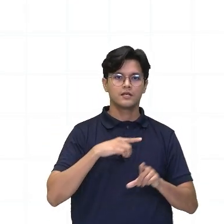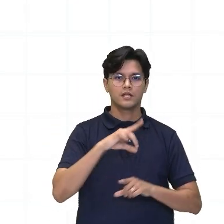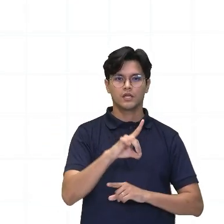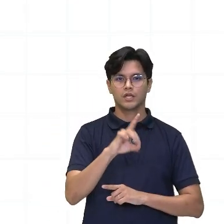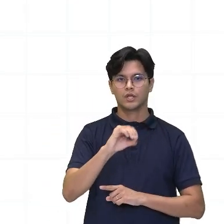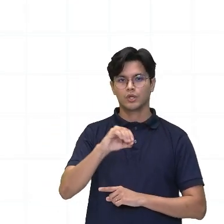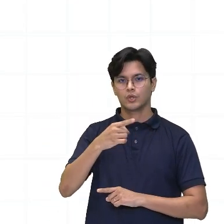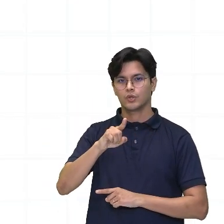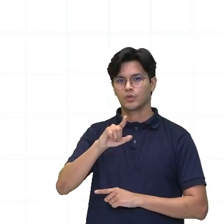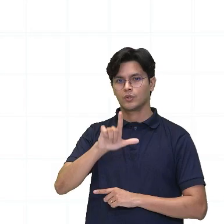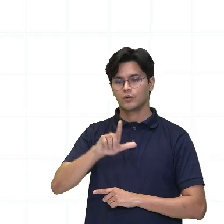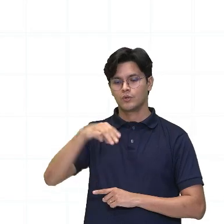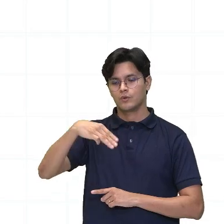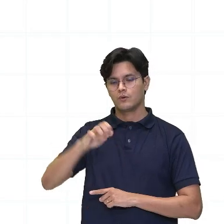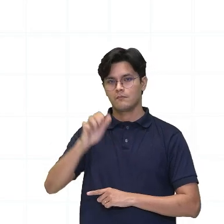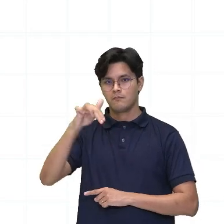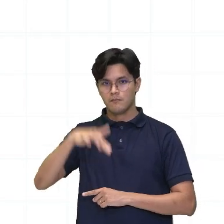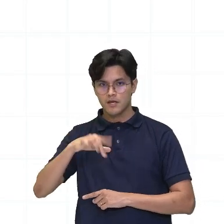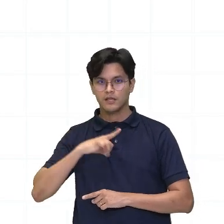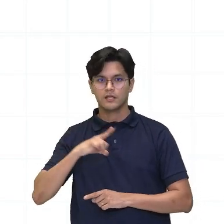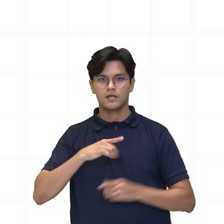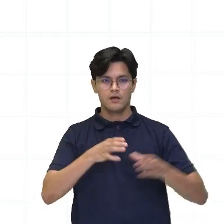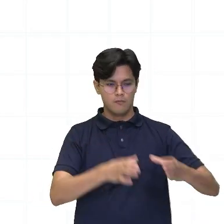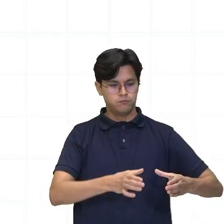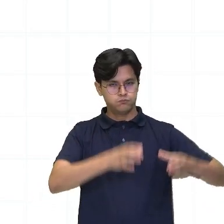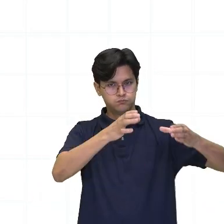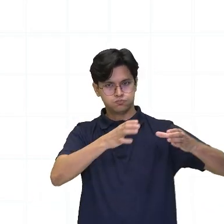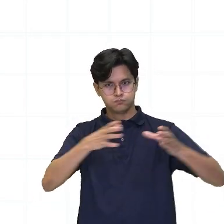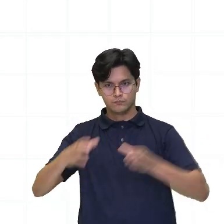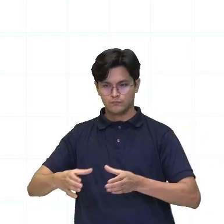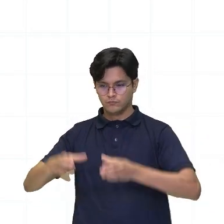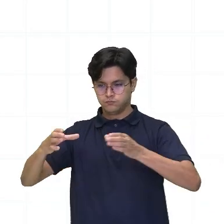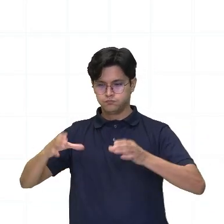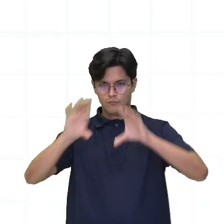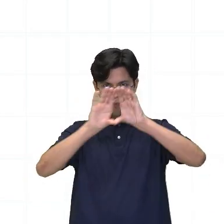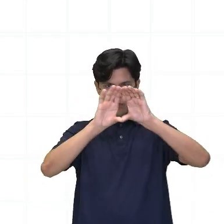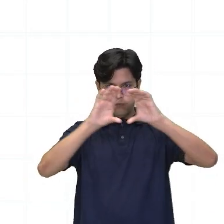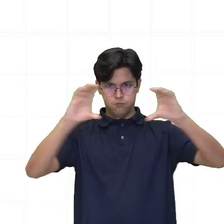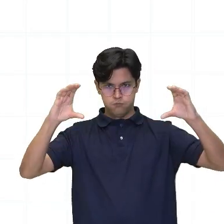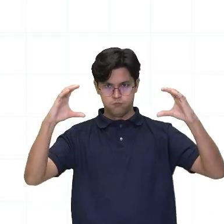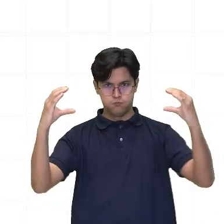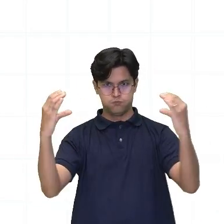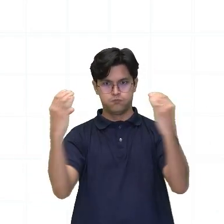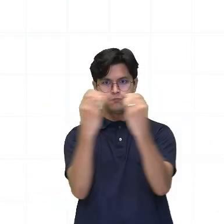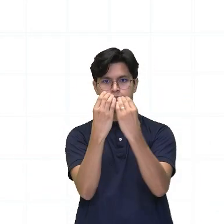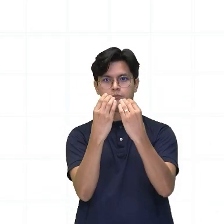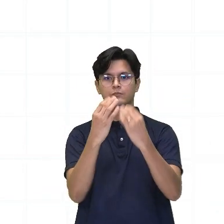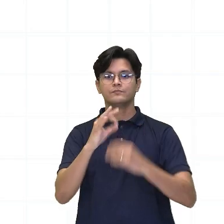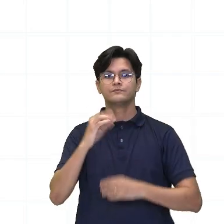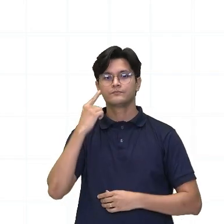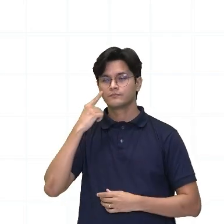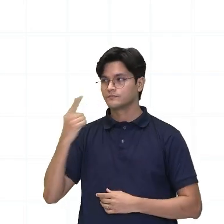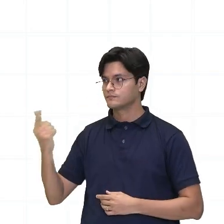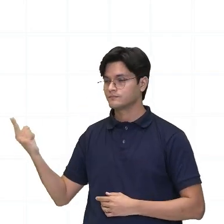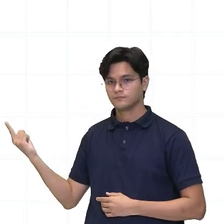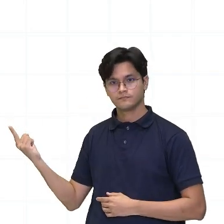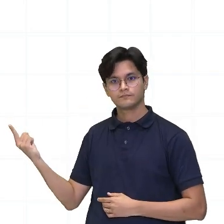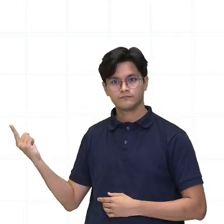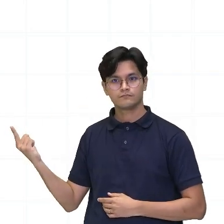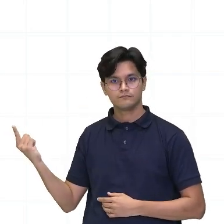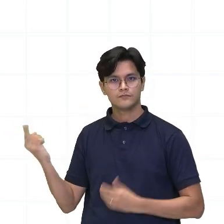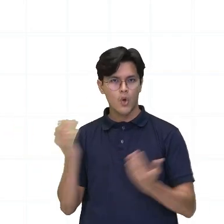que têm fincadas verticalmente, mas que ela tem uma cobertura de uma pedra na horizontal, formando um